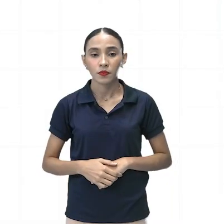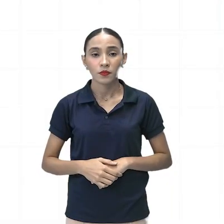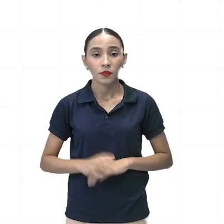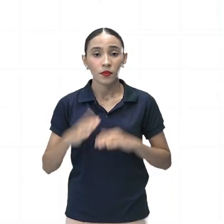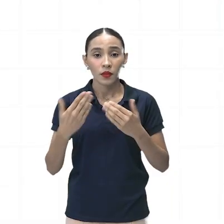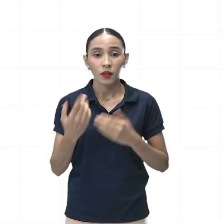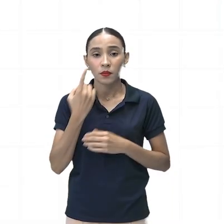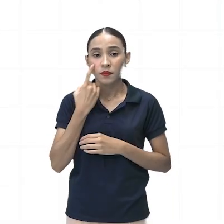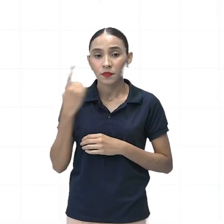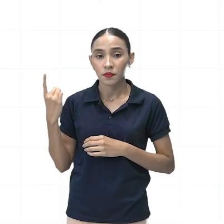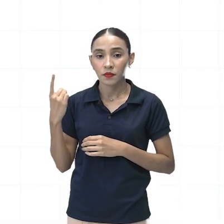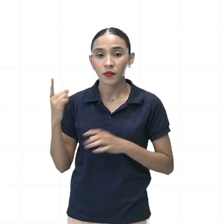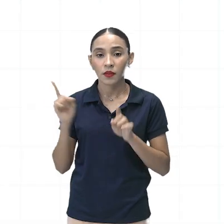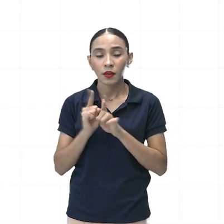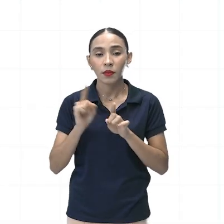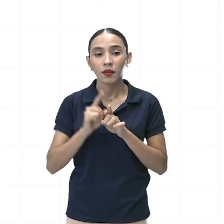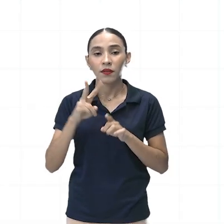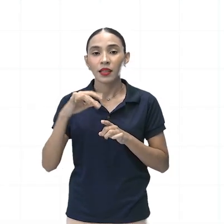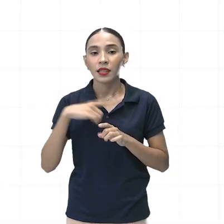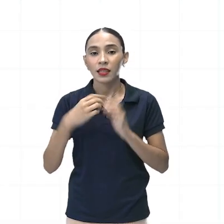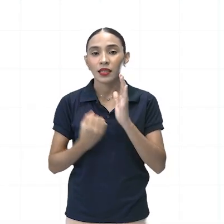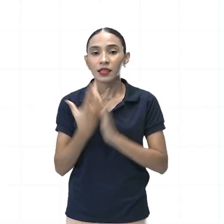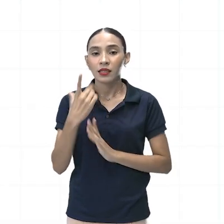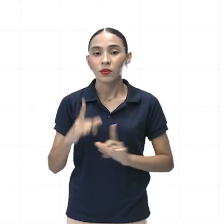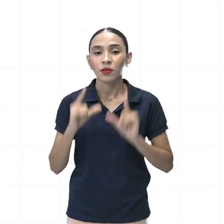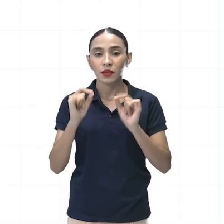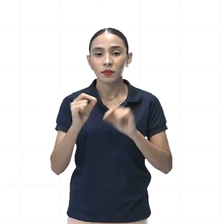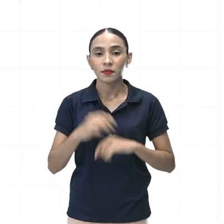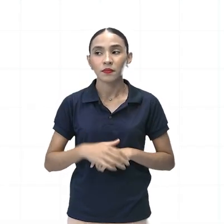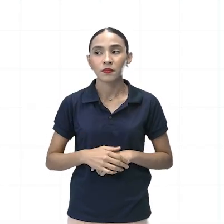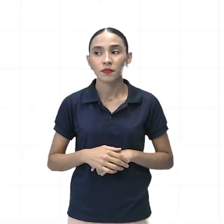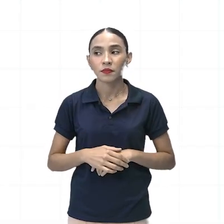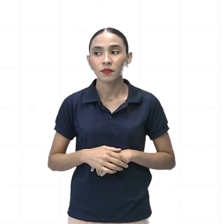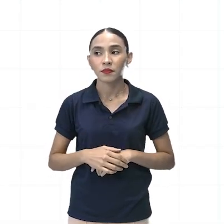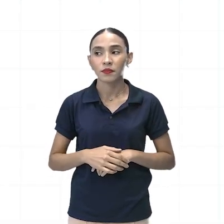Bem, os órgãos análogos, eles vão ter origens